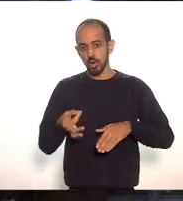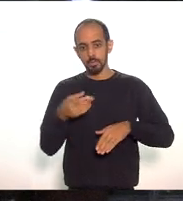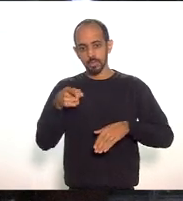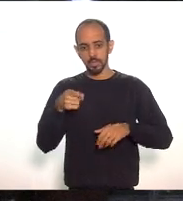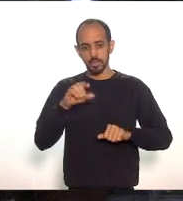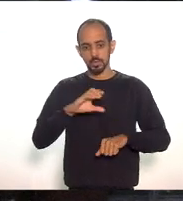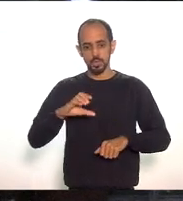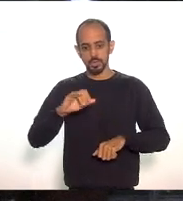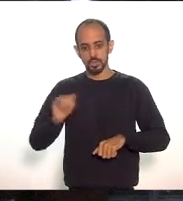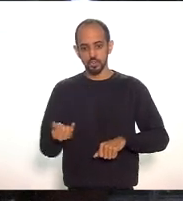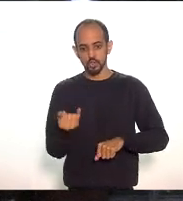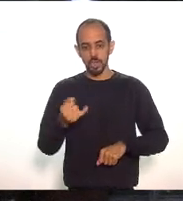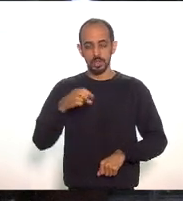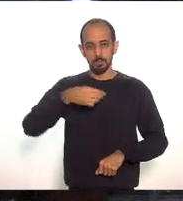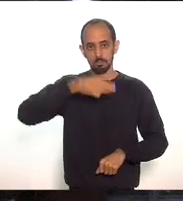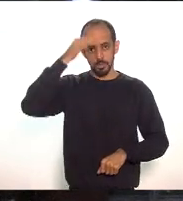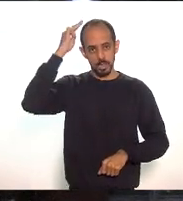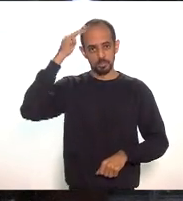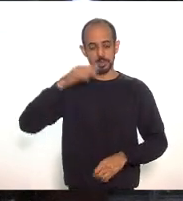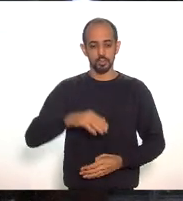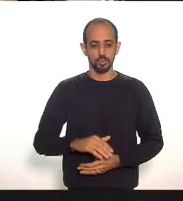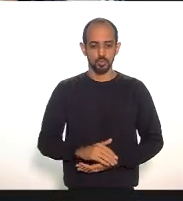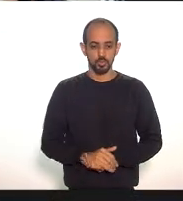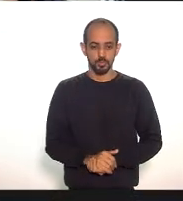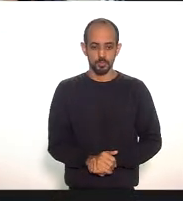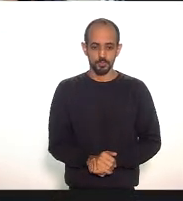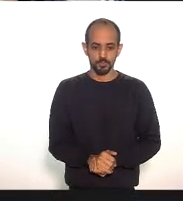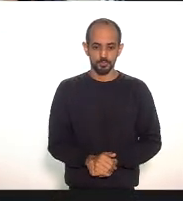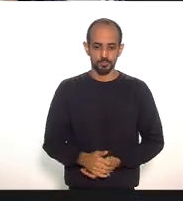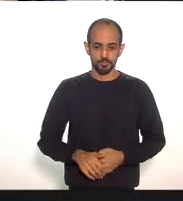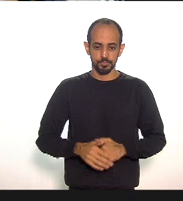justiça sobre as emendas Deputado Márcio Pacheco